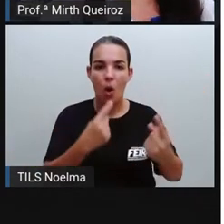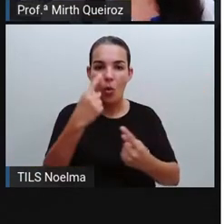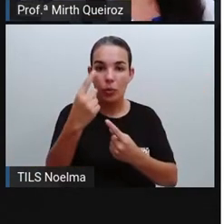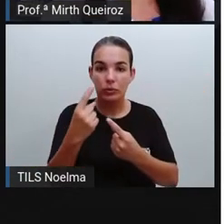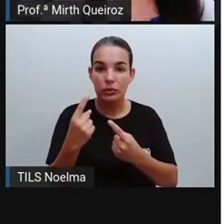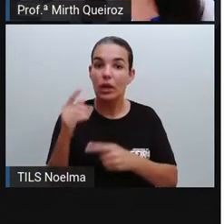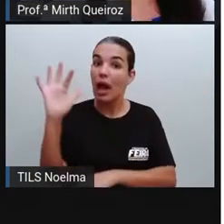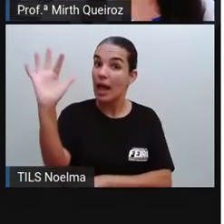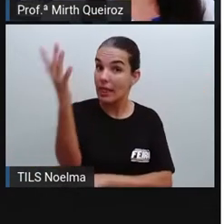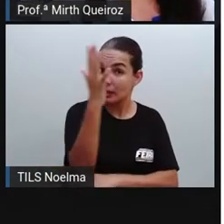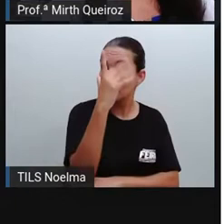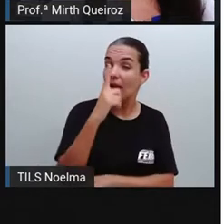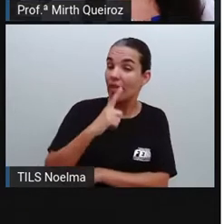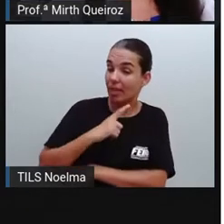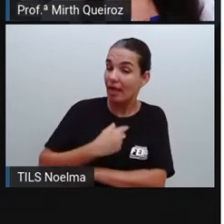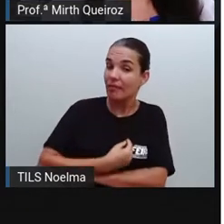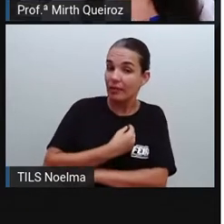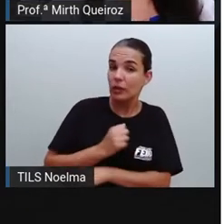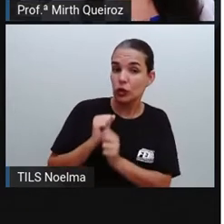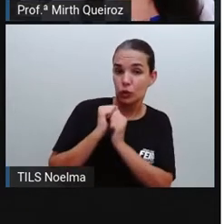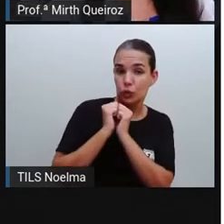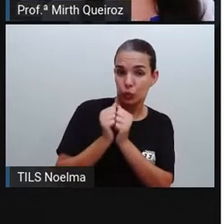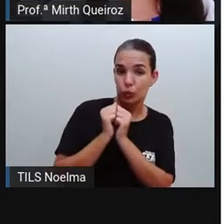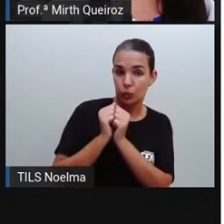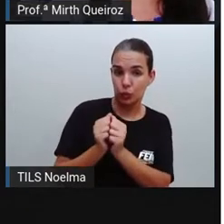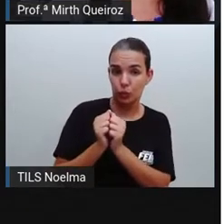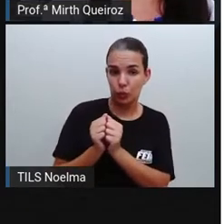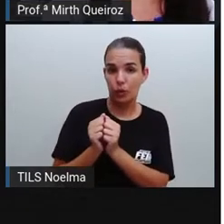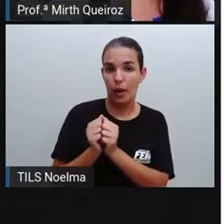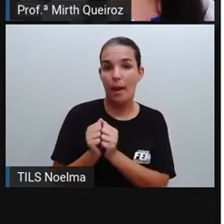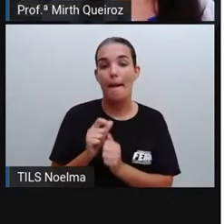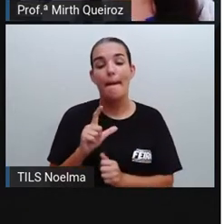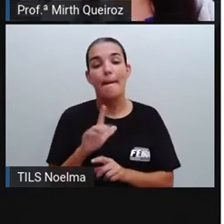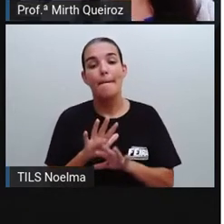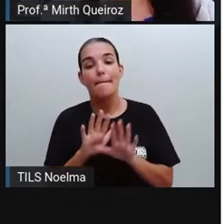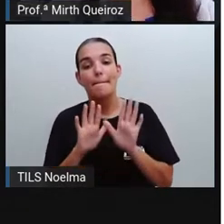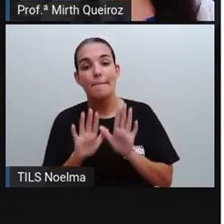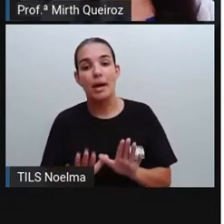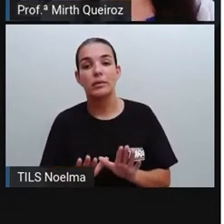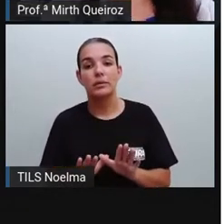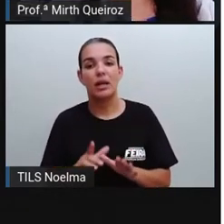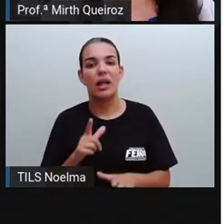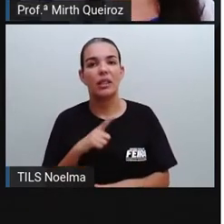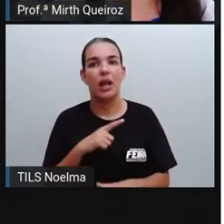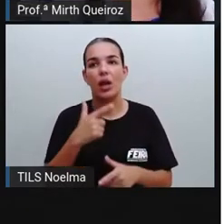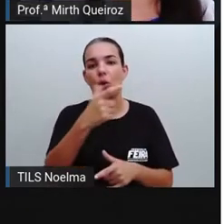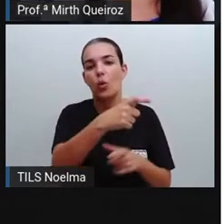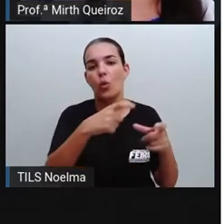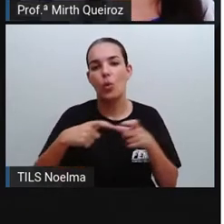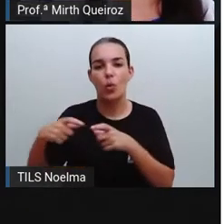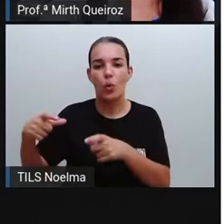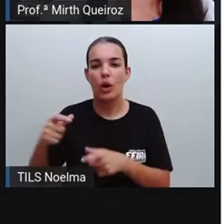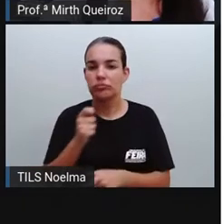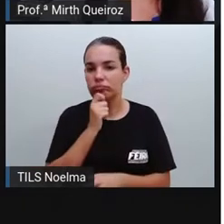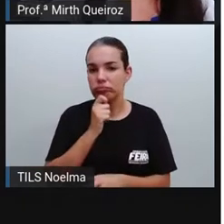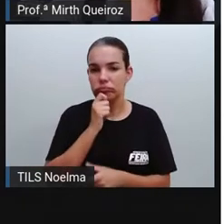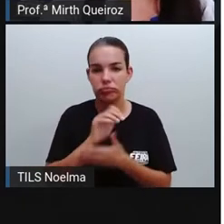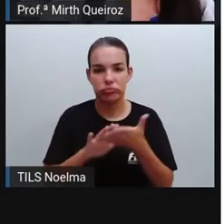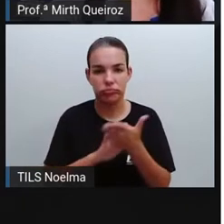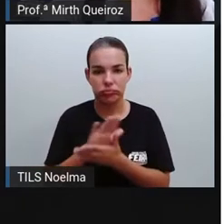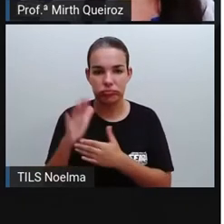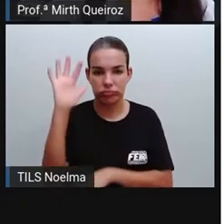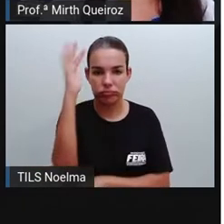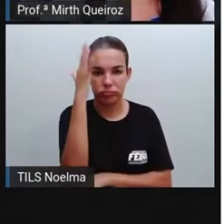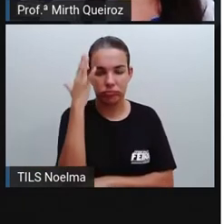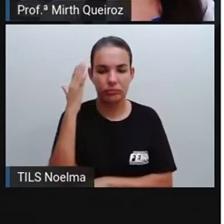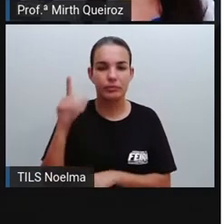ela pode até estar presente, né? Em outros casos ela está ausente, né? Nessa paisagem humanizada. Essa